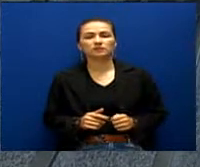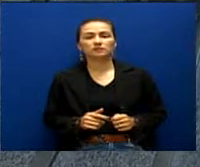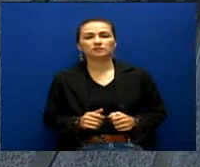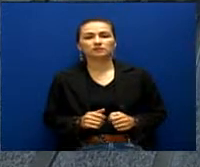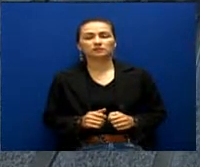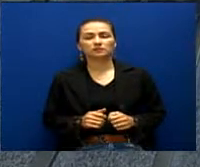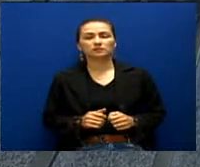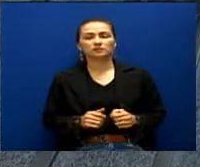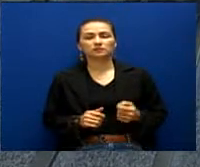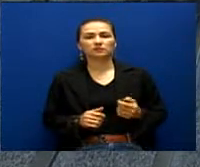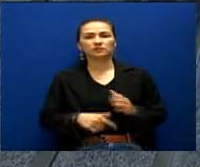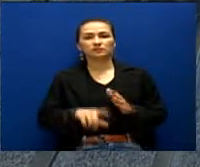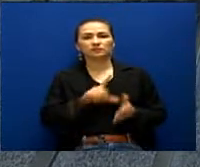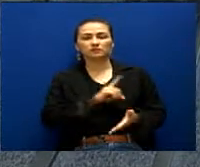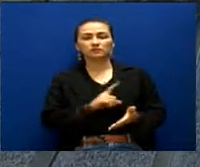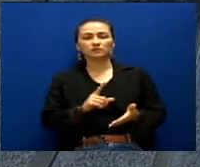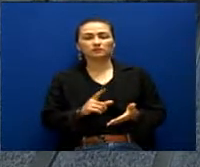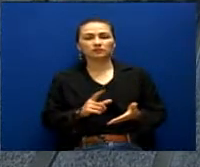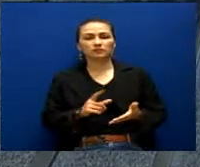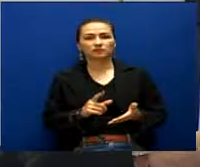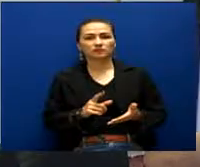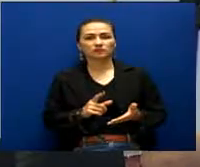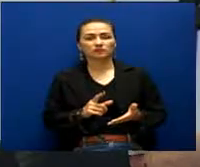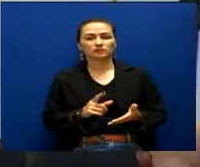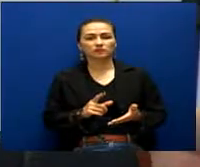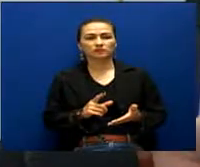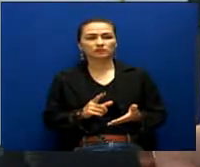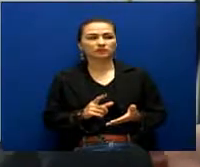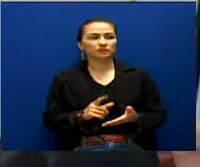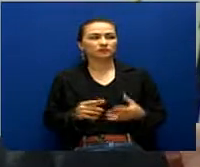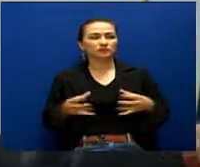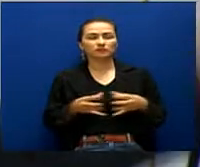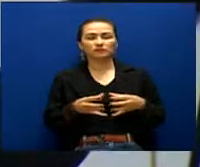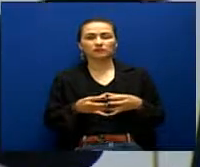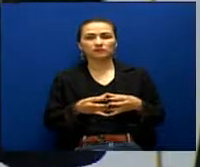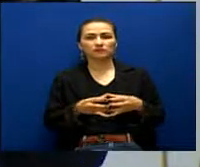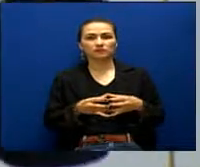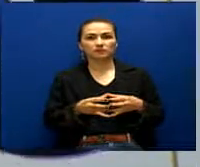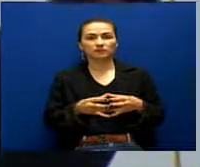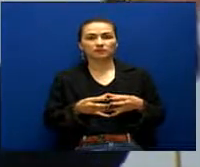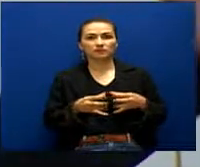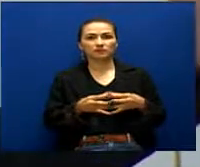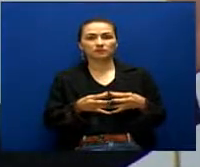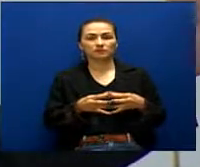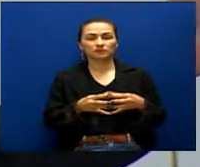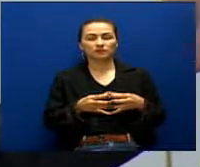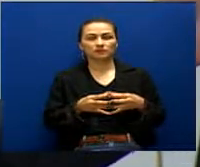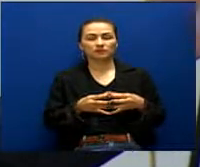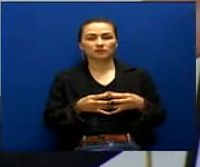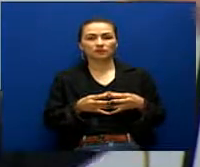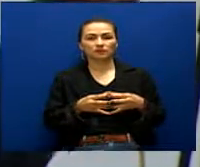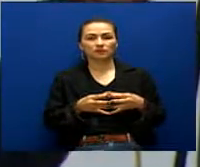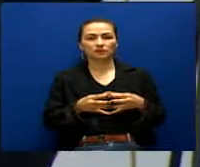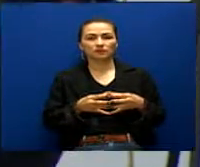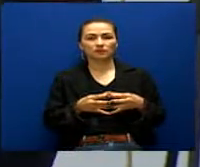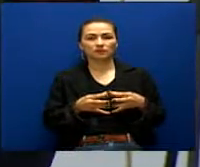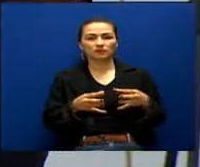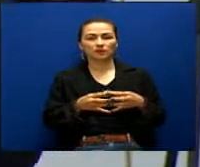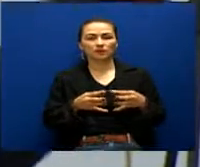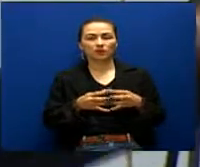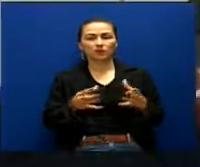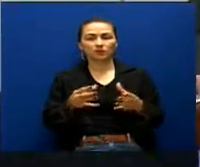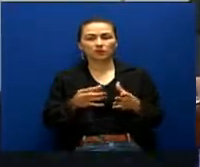Senhor presidente, eu tinha votado antes de ser derrubado pela comissão. Se der para mudar meu voto, tudo bem. Tinha votado